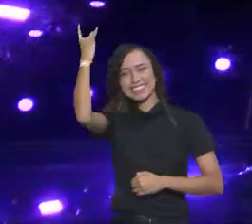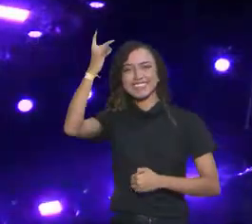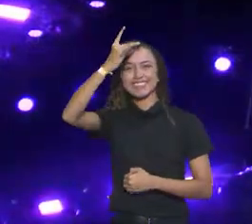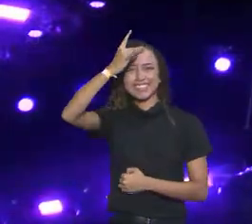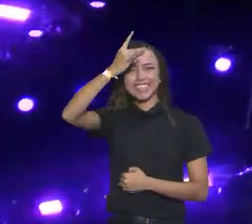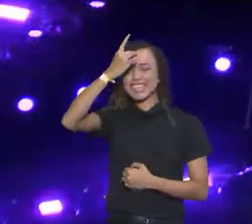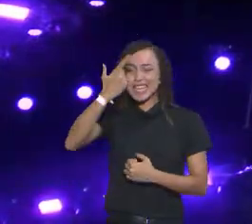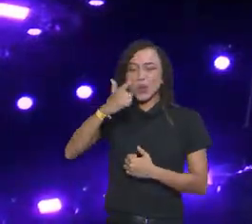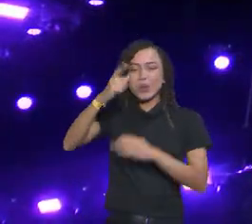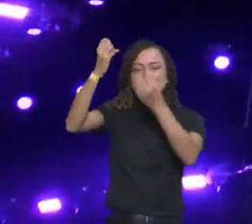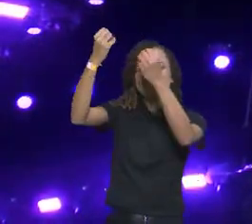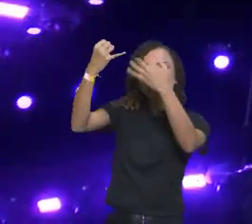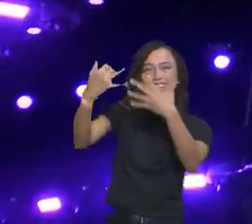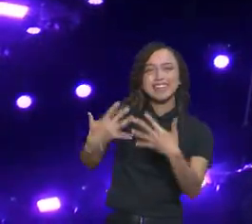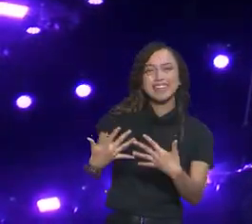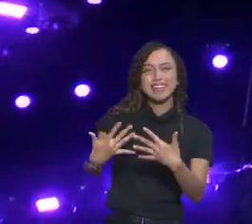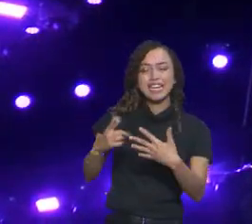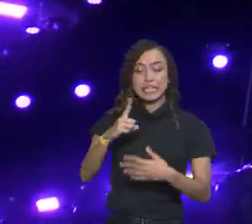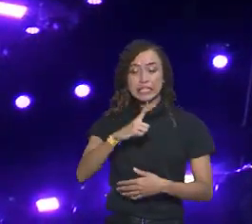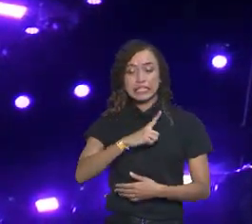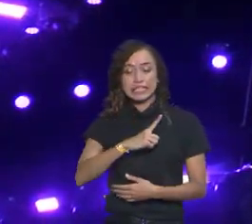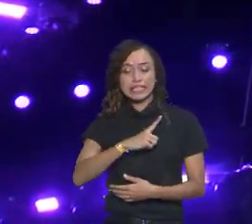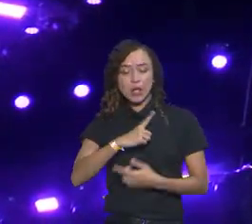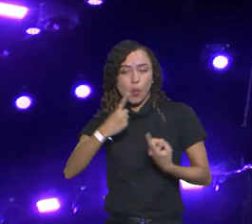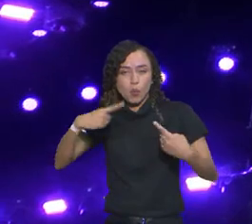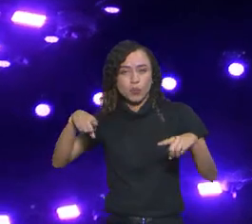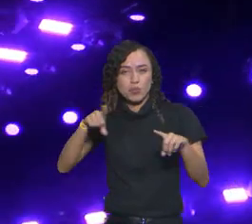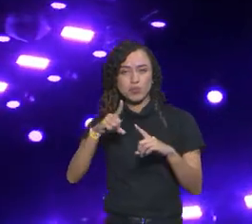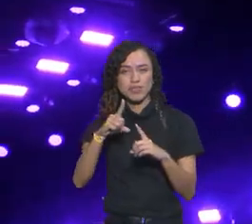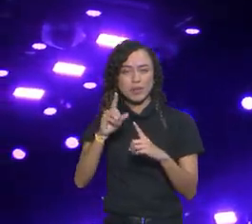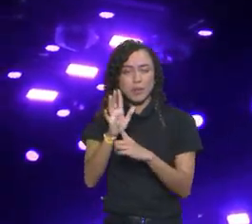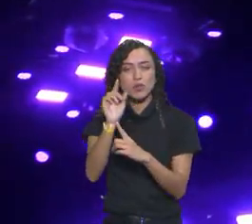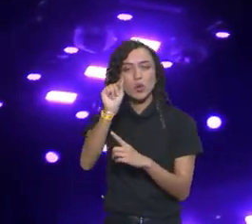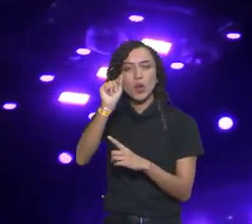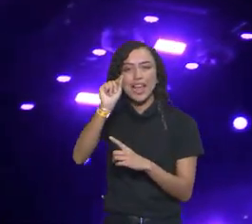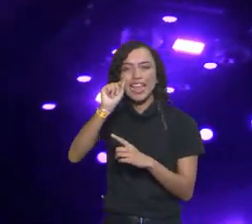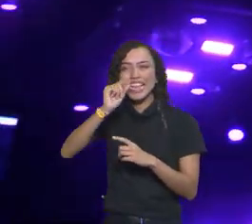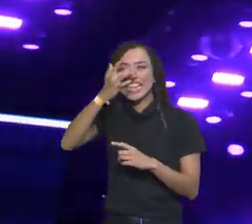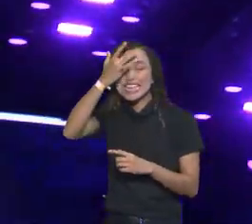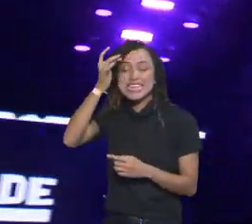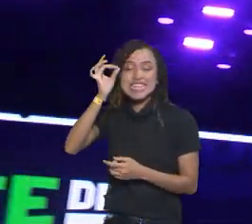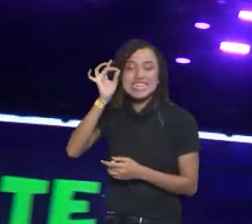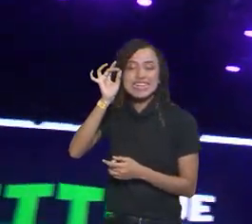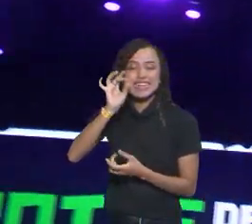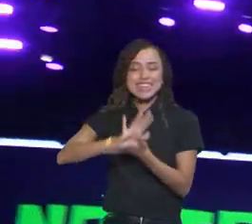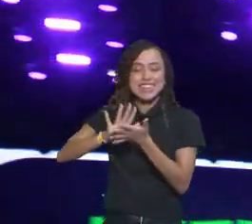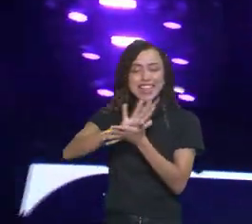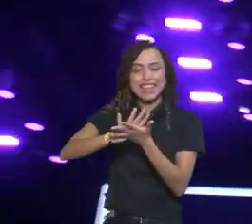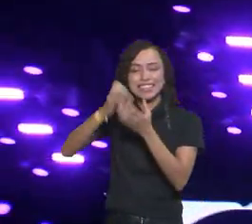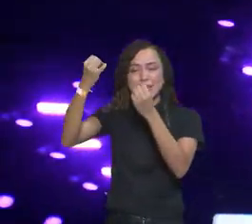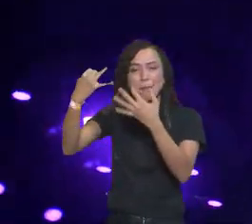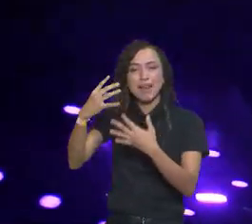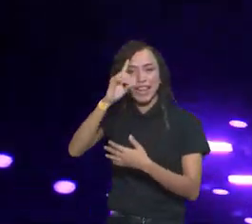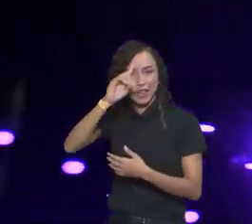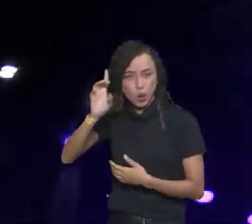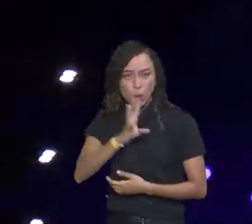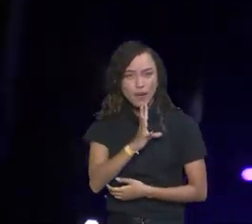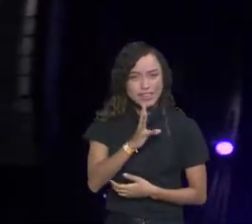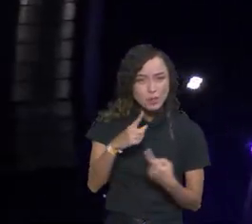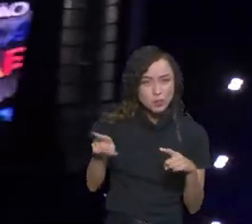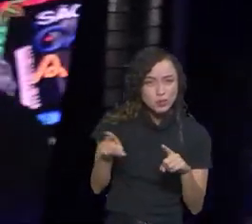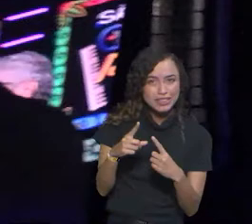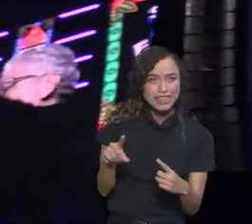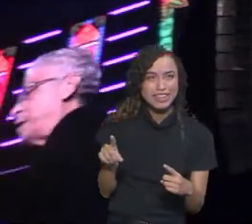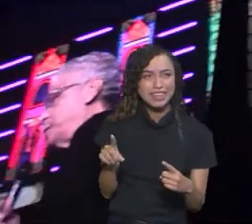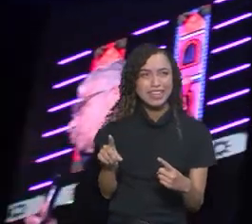tem explicação a uma canção que fala ninguém explica Deus quantos conhece essa canção Amém ela fala